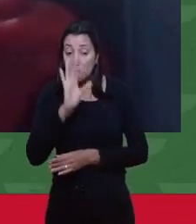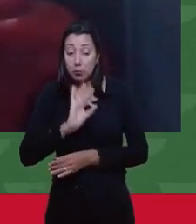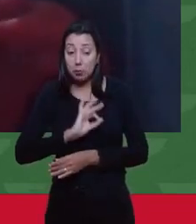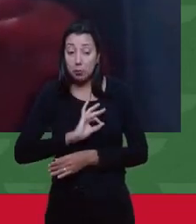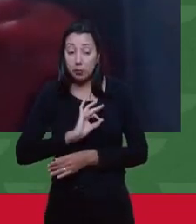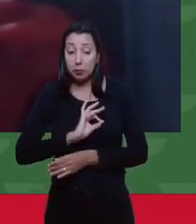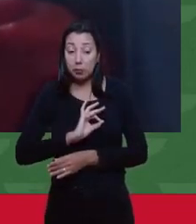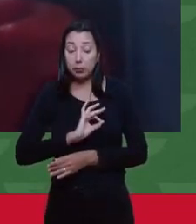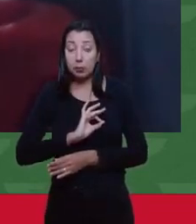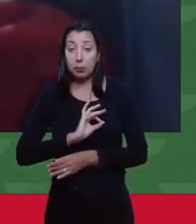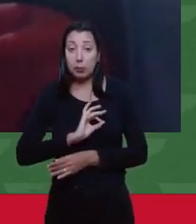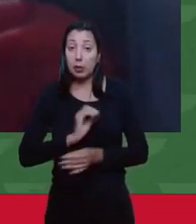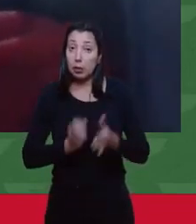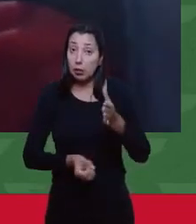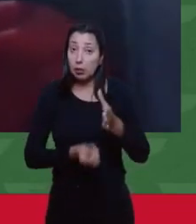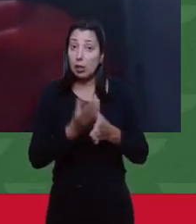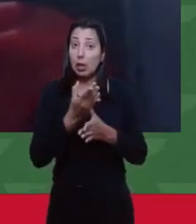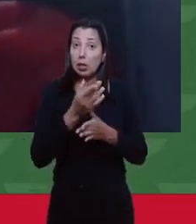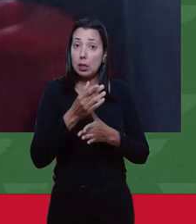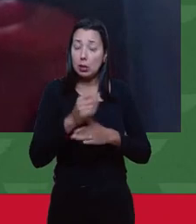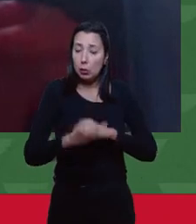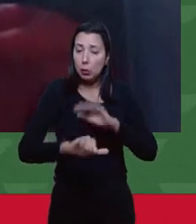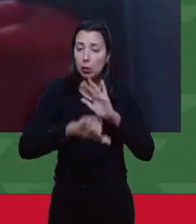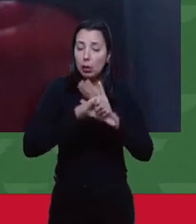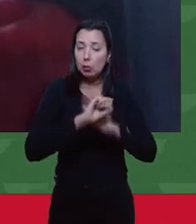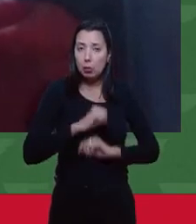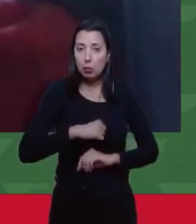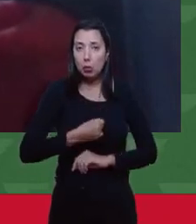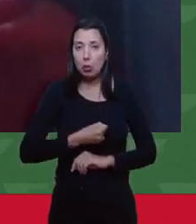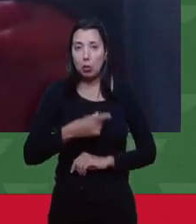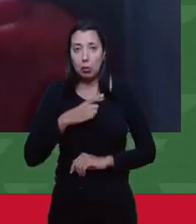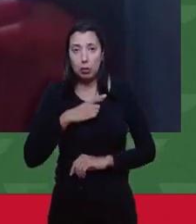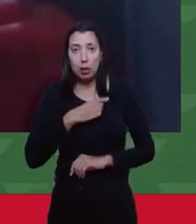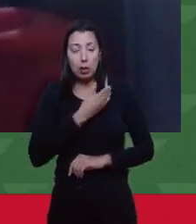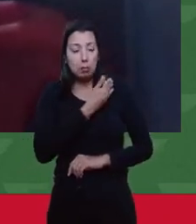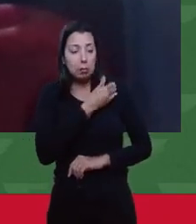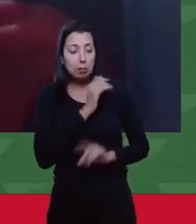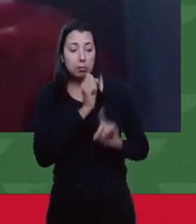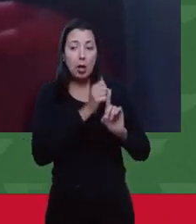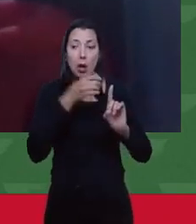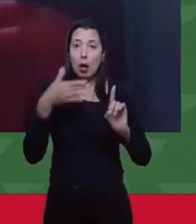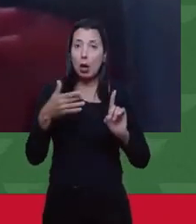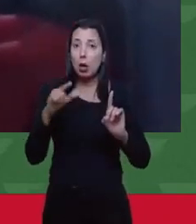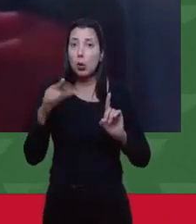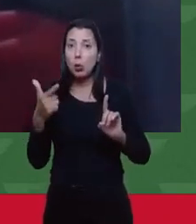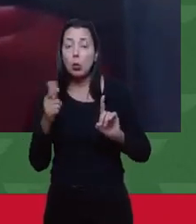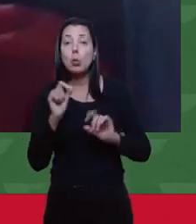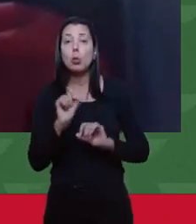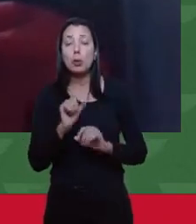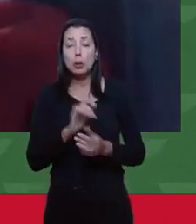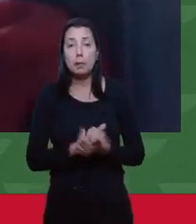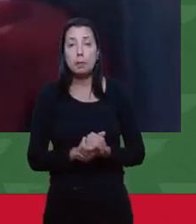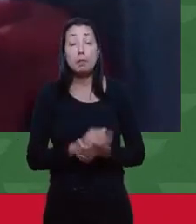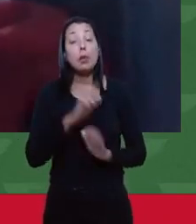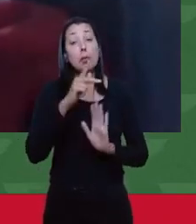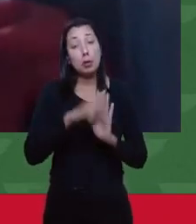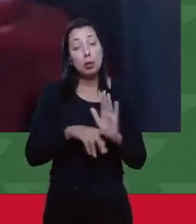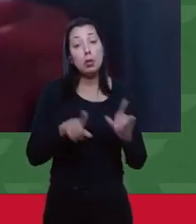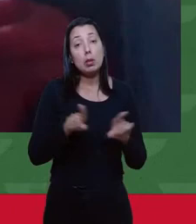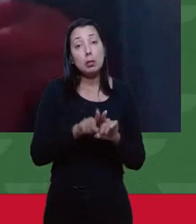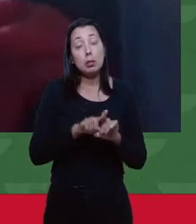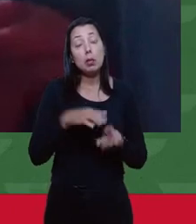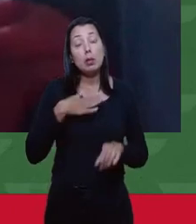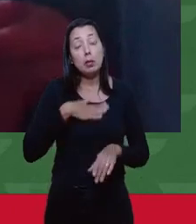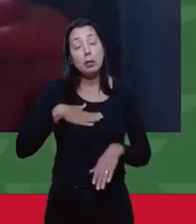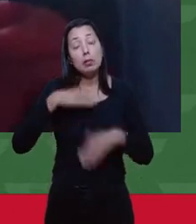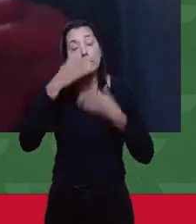de estabelecer o que é o crime de ódio e a LGBTfobia, e um outro projeto que eu quero